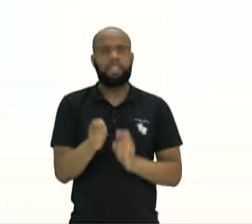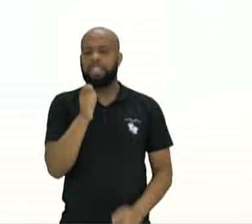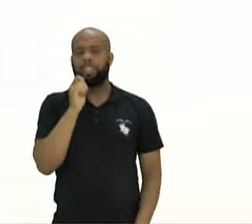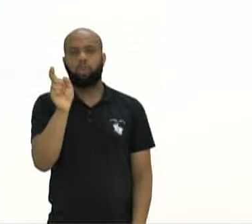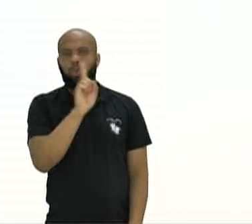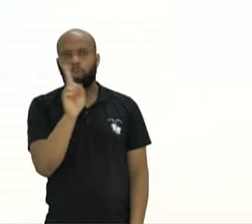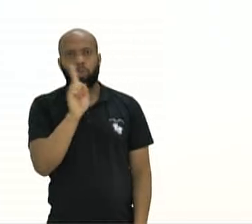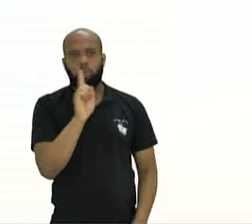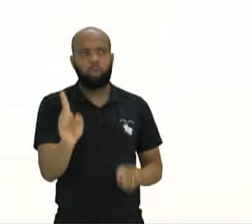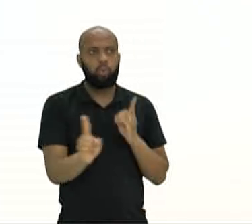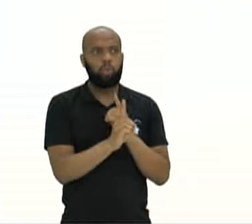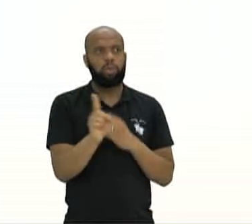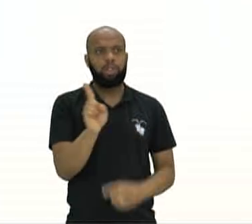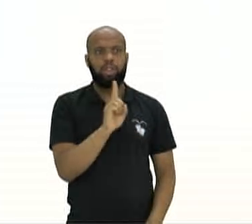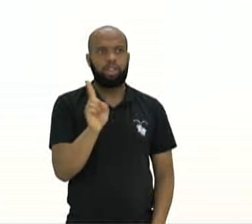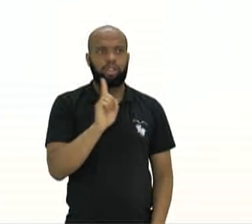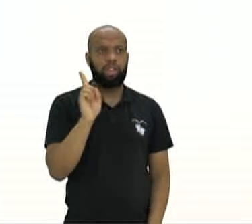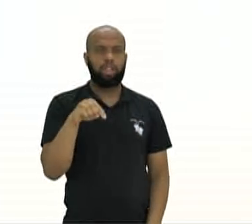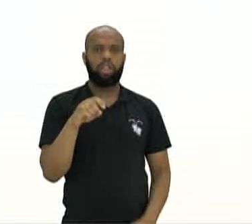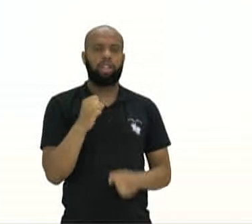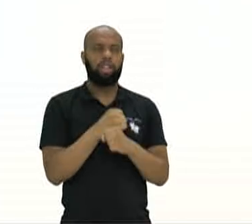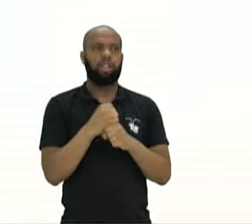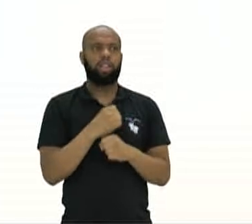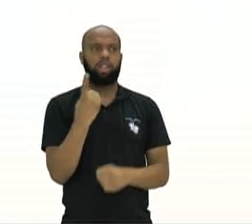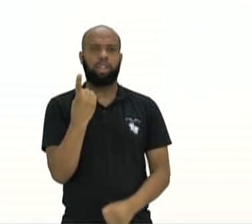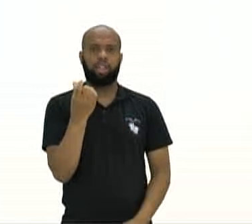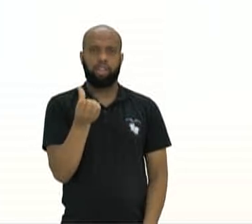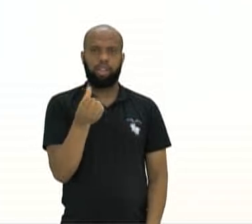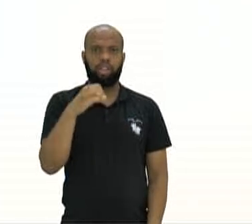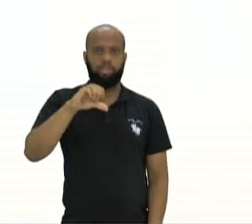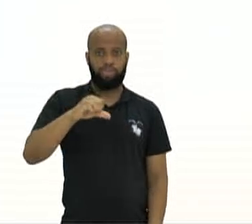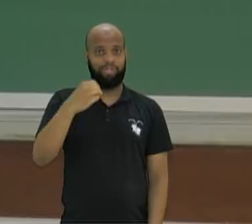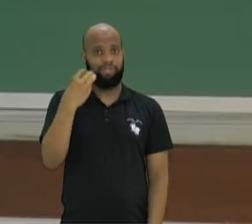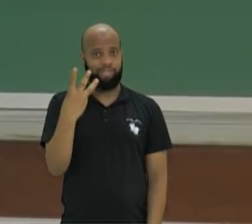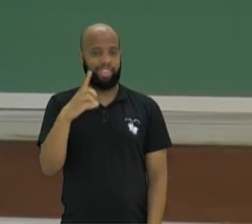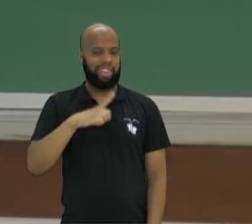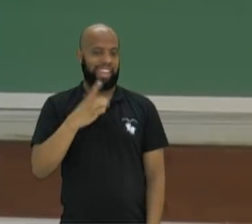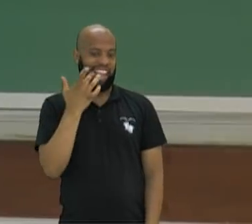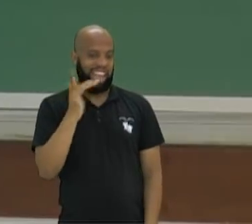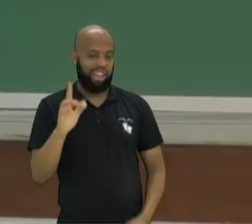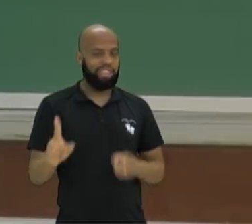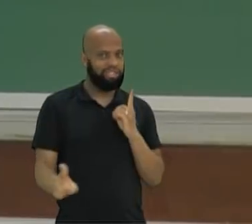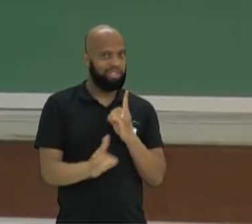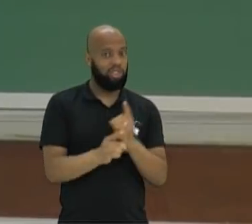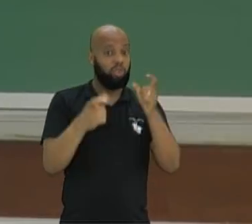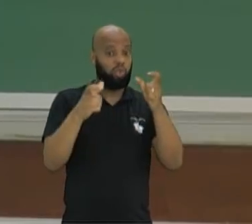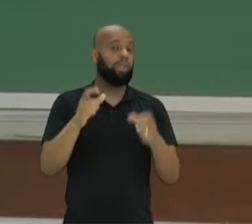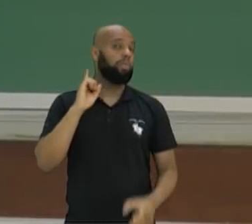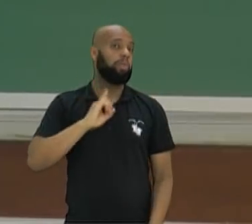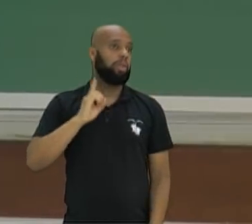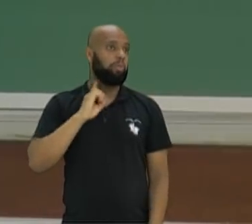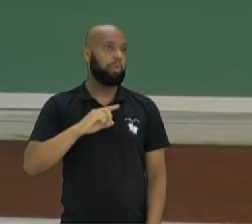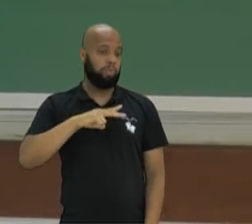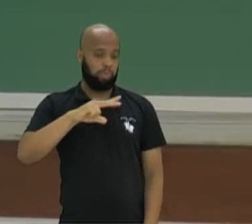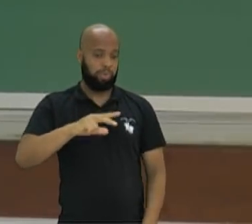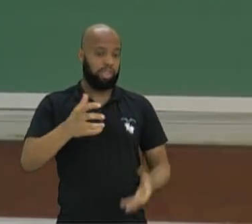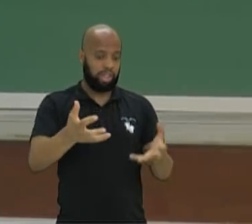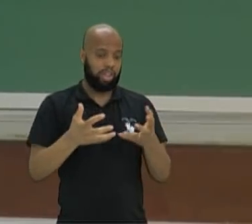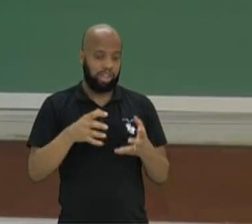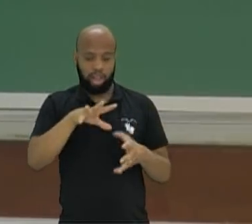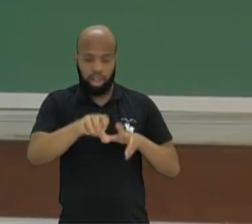já vão encontrar, né? 1693, 1696, as primeiras jazidas de ouro ali em Minas Gerais, né? A única preocupação dos portugueses era o